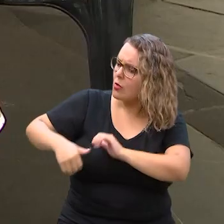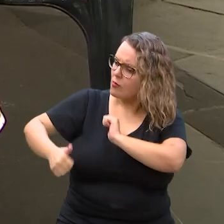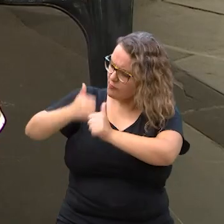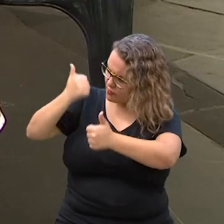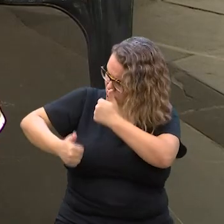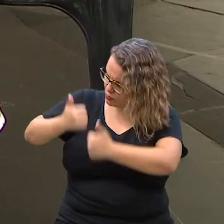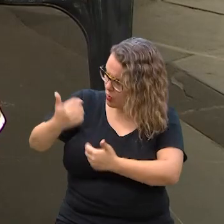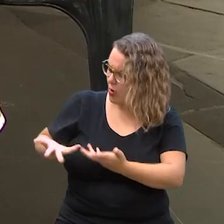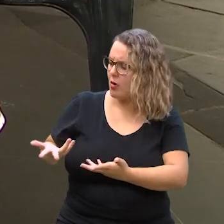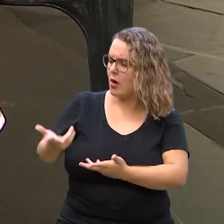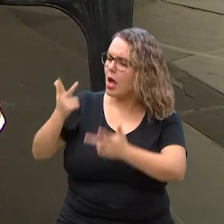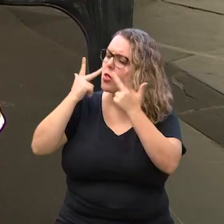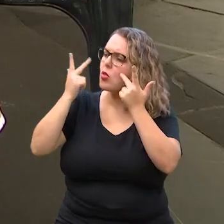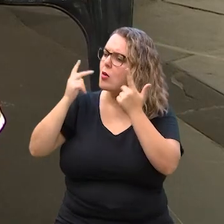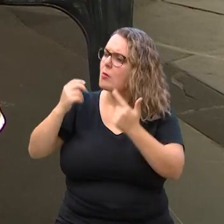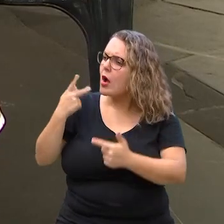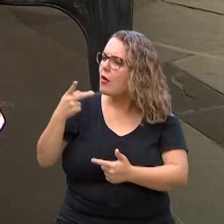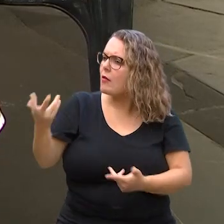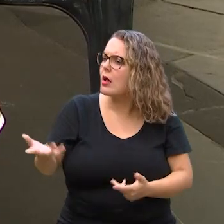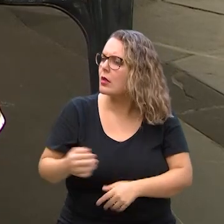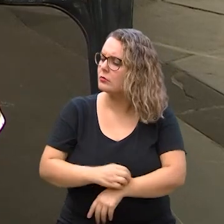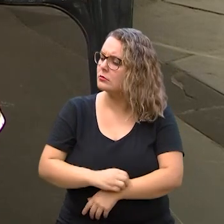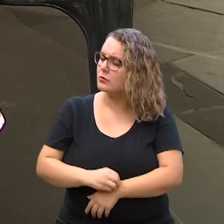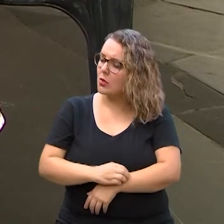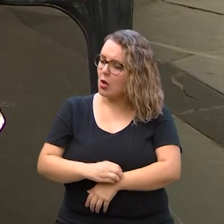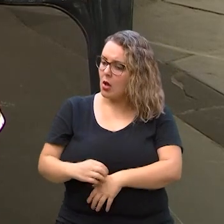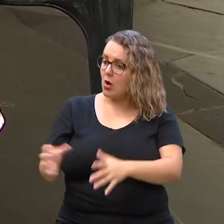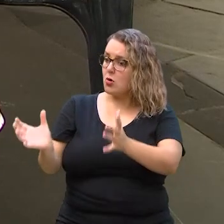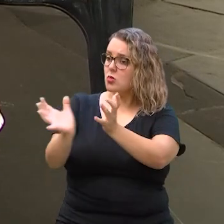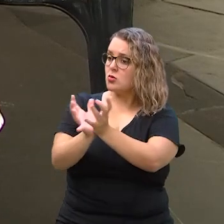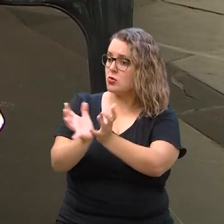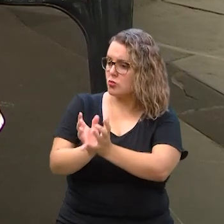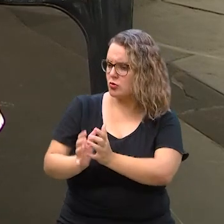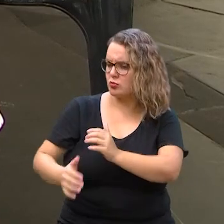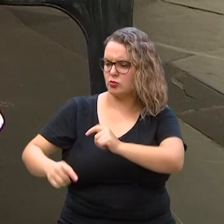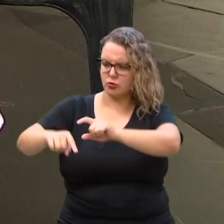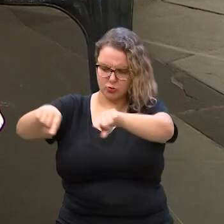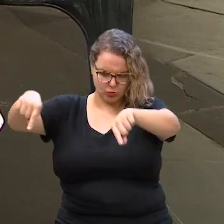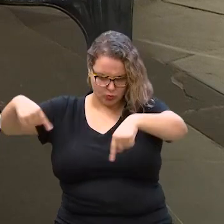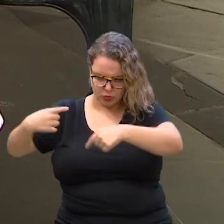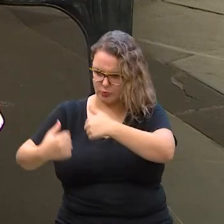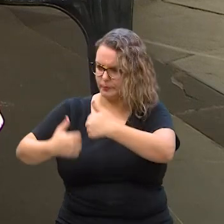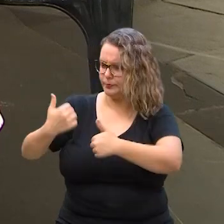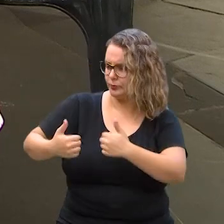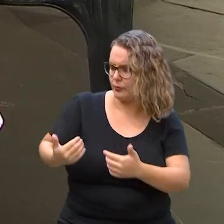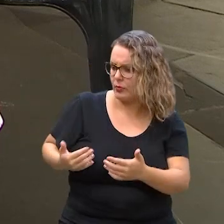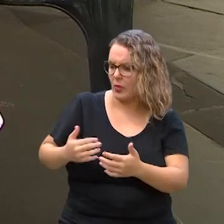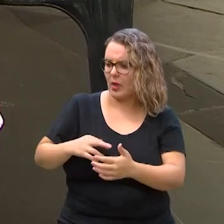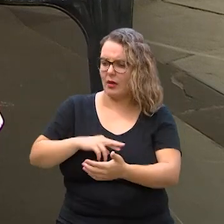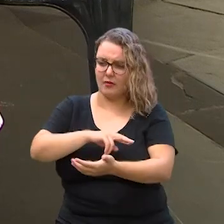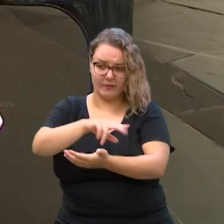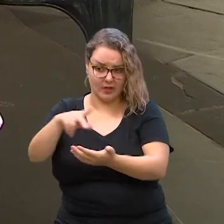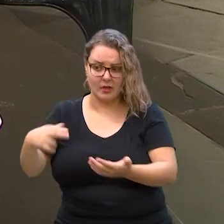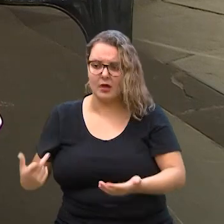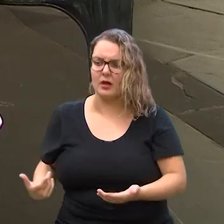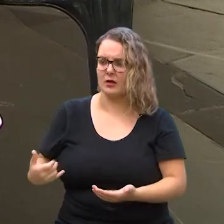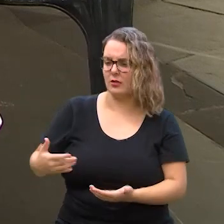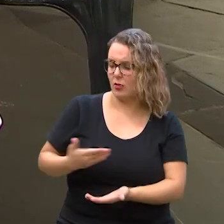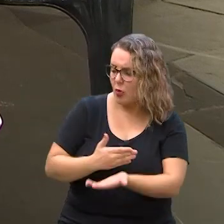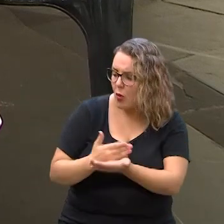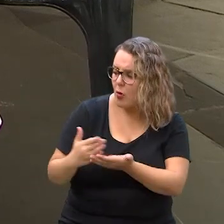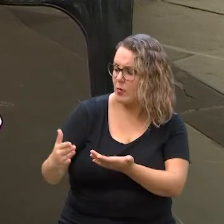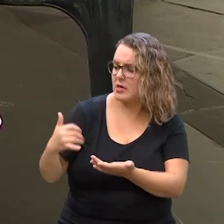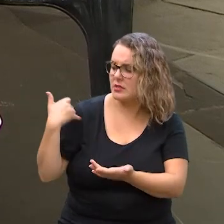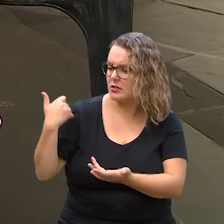cultura. O grupo de jogadores é muito heterogêneo, né? Porque você tem jovem que está começando, 17, 18 anos,